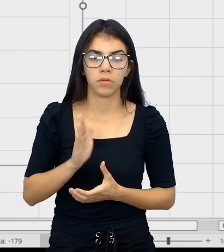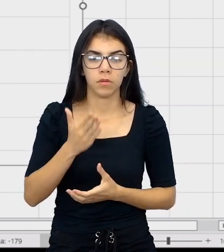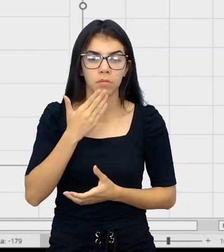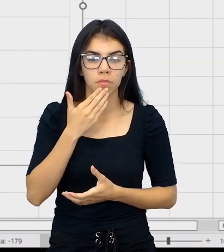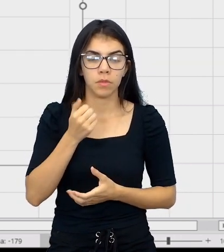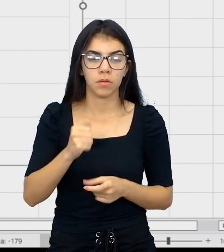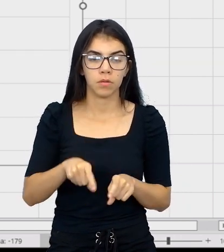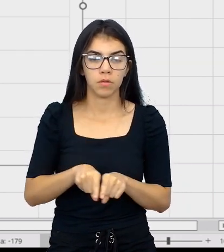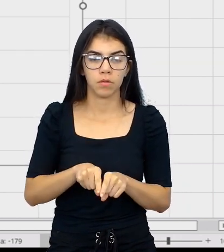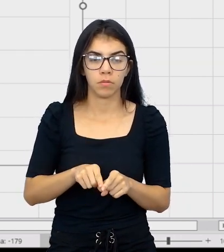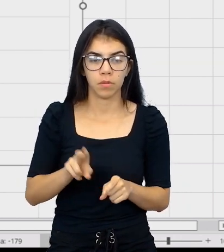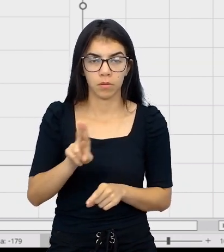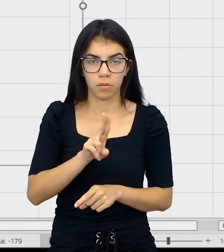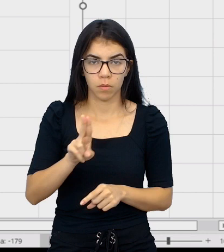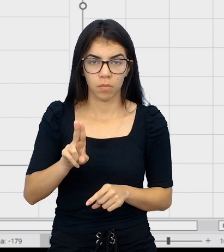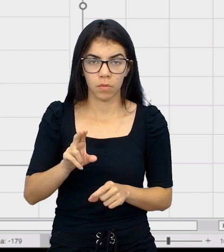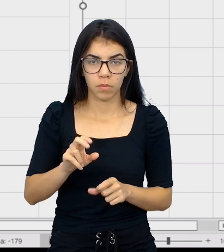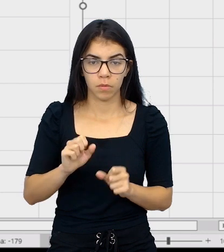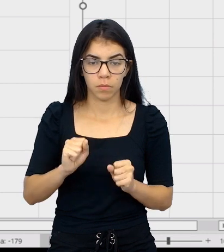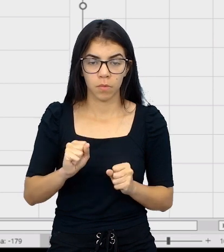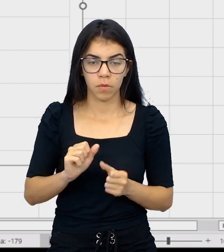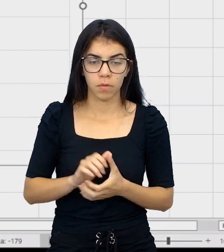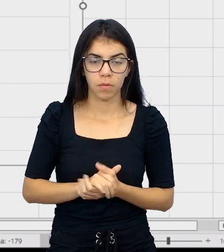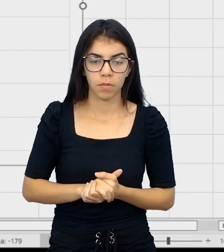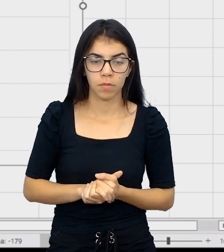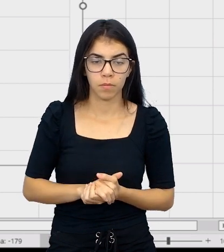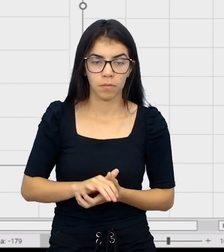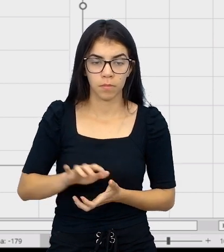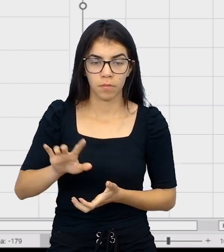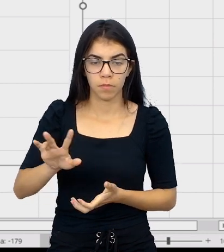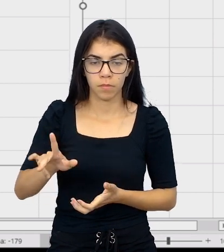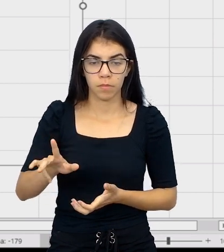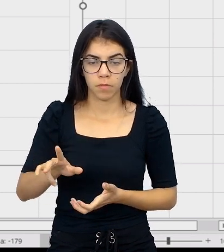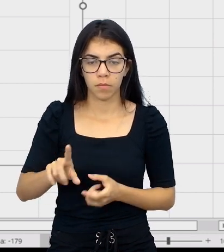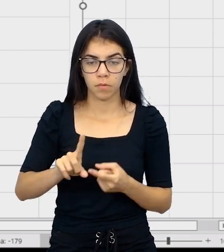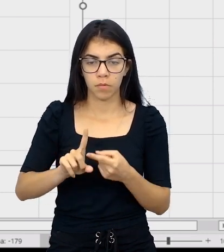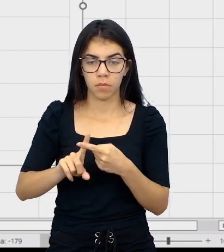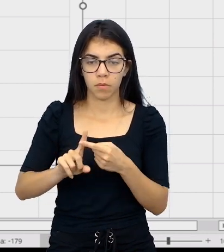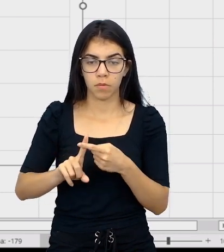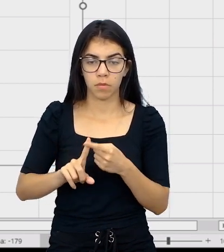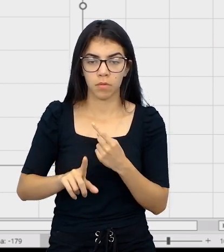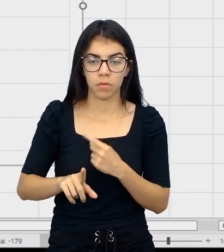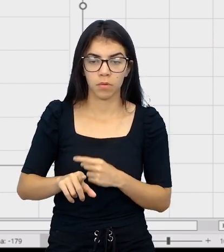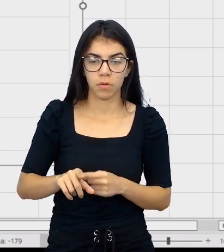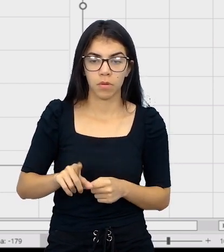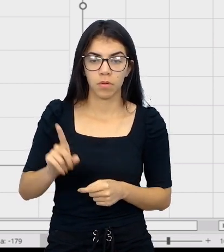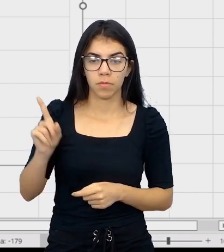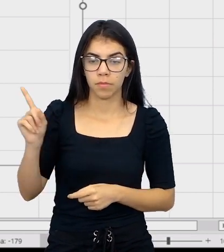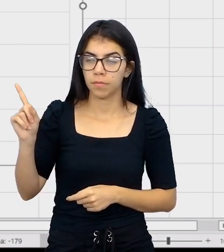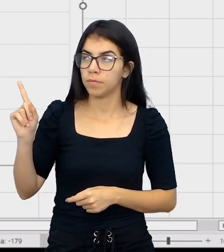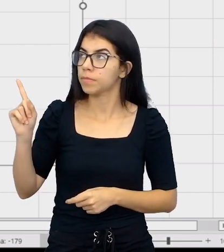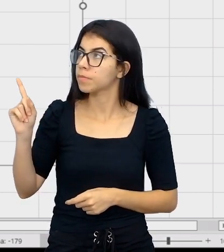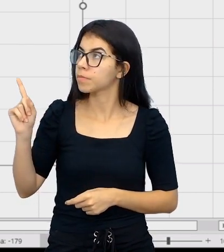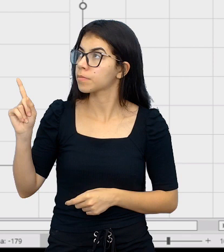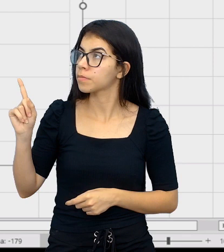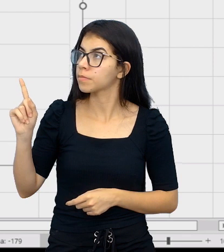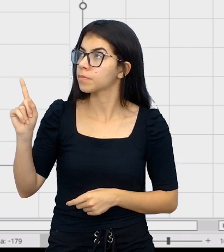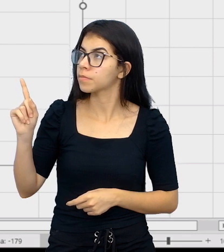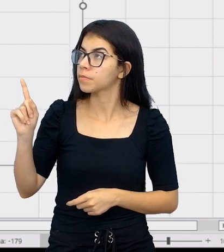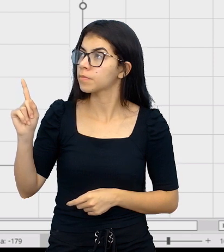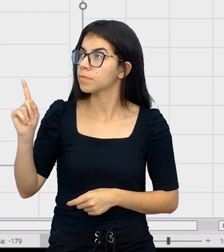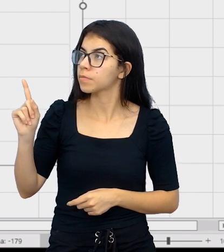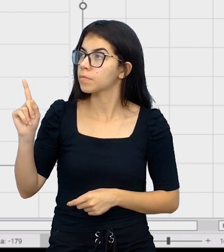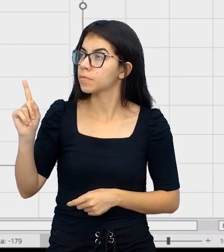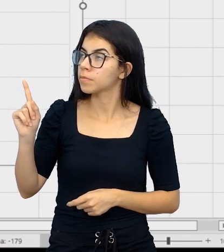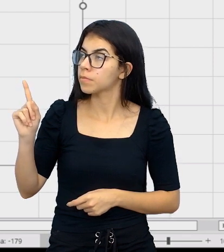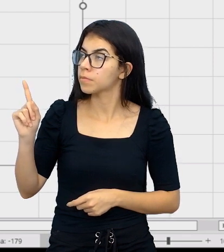melhorou. Vamos pôr nome? Vamos. Então, eu clico aqui nessa setinha que tem uma cruzinha, né? Um maisinho ali do lado. Sim. E vou colocar aqui, ó, título nos